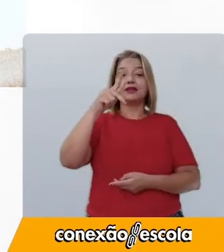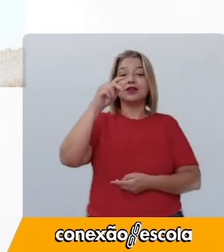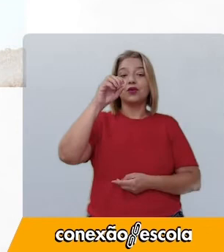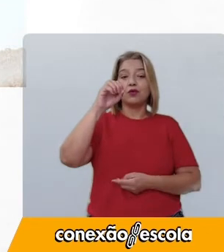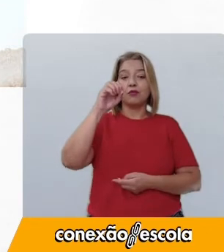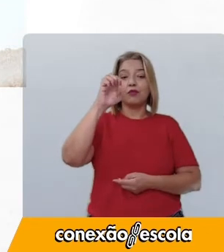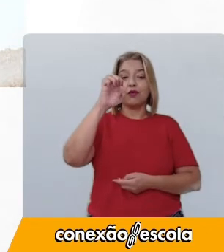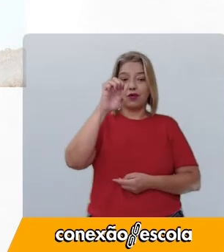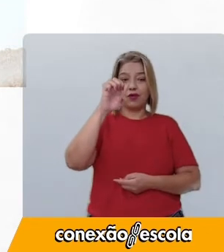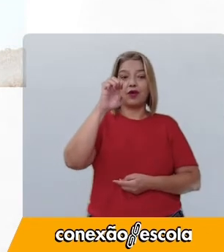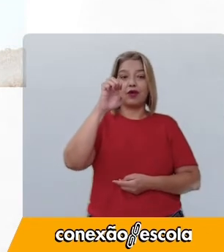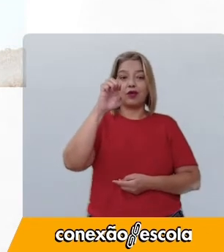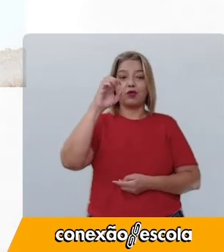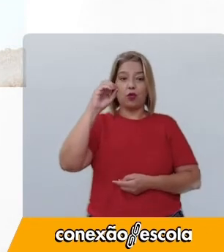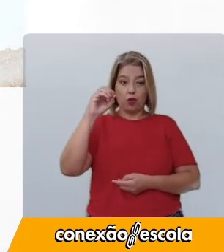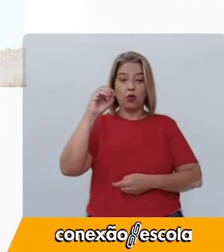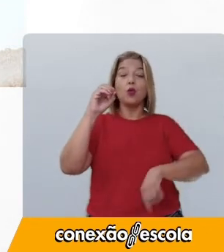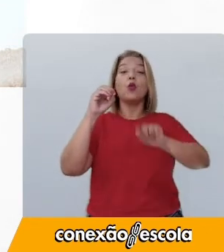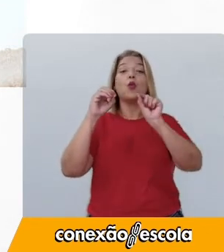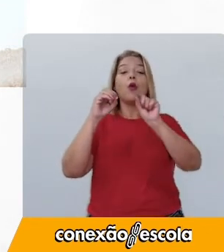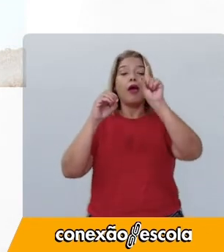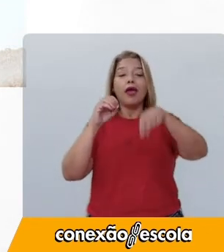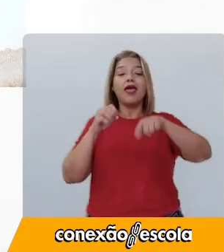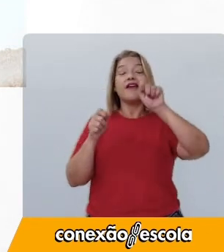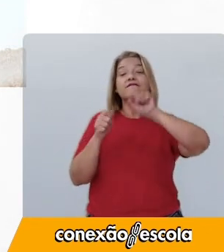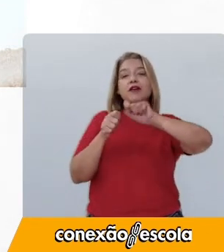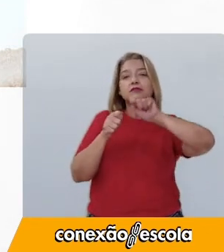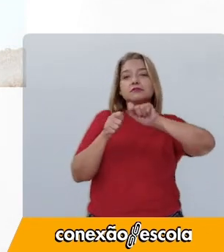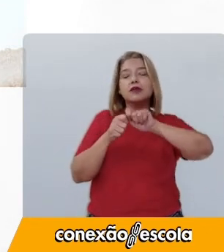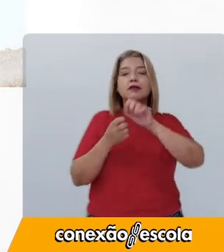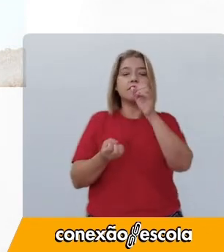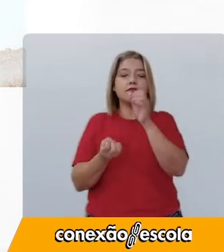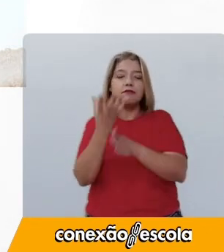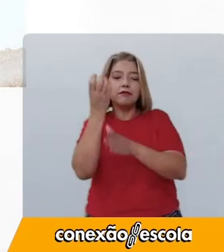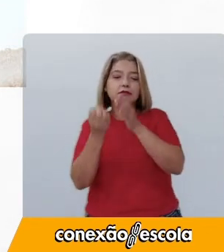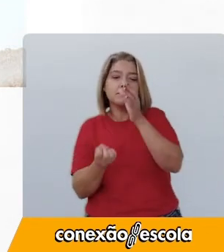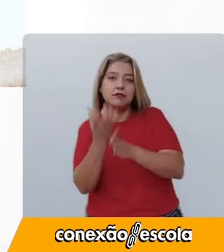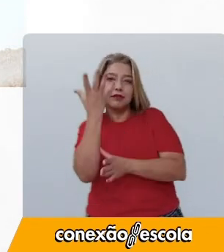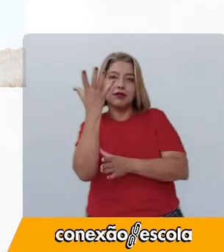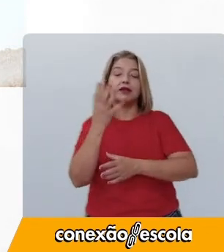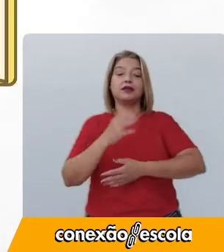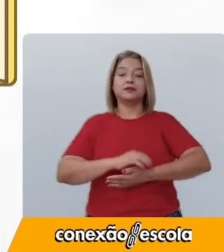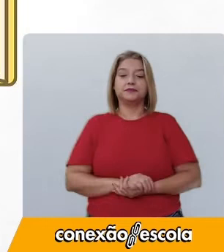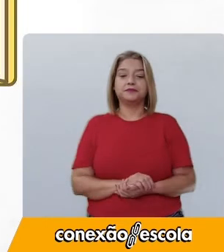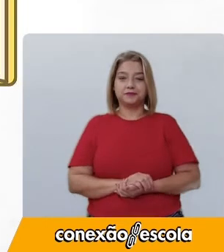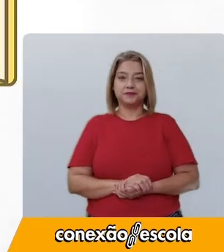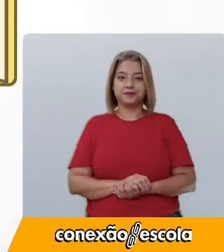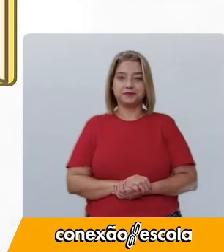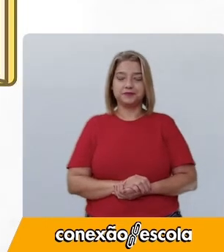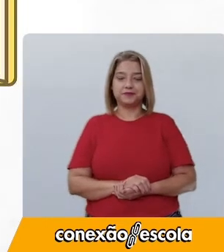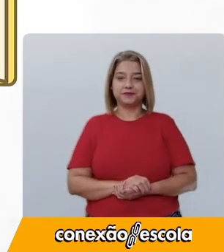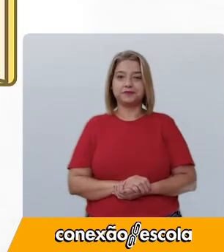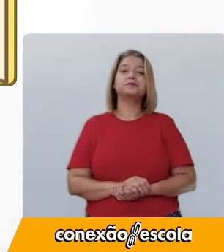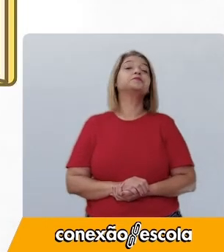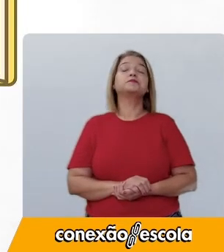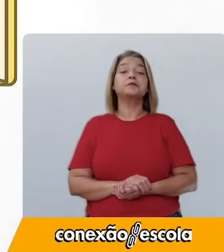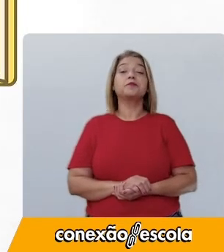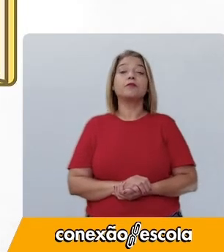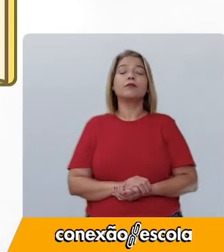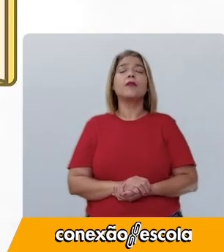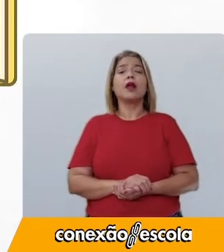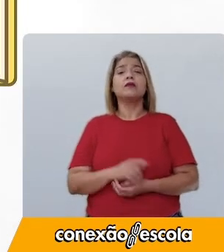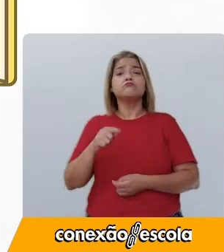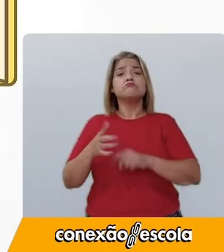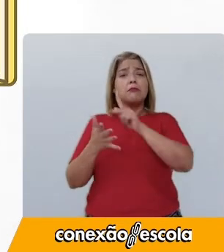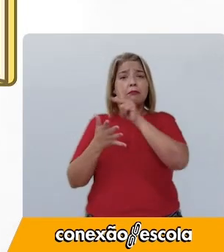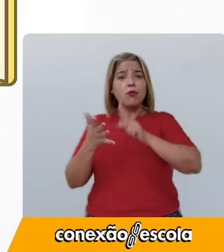que significa fazer, criar, compor. O poema